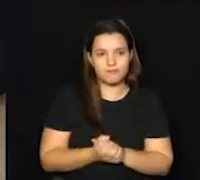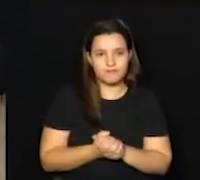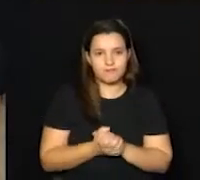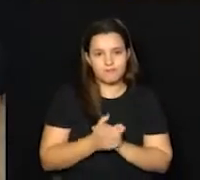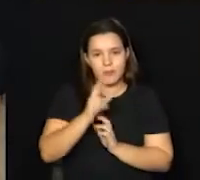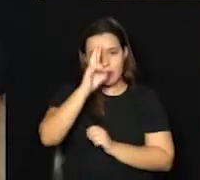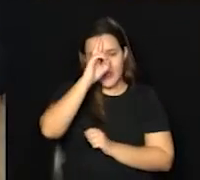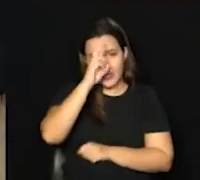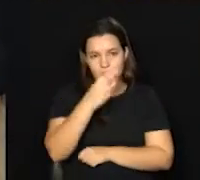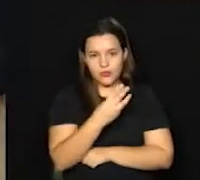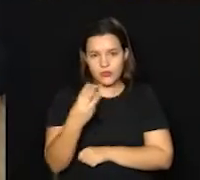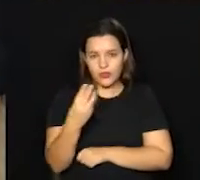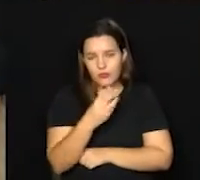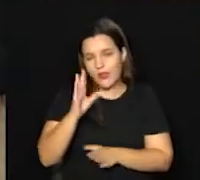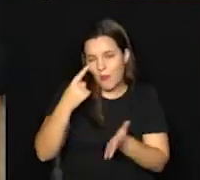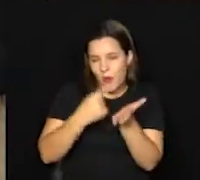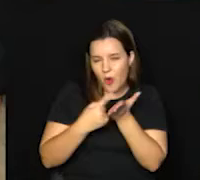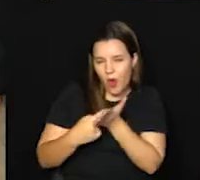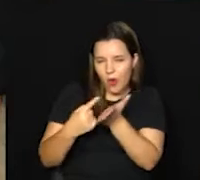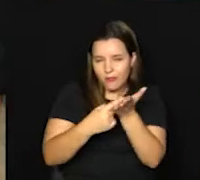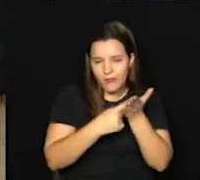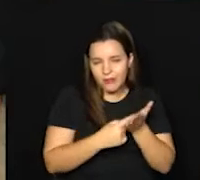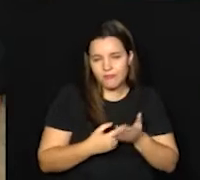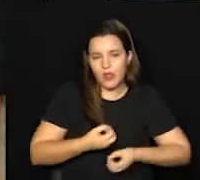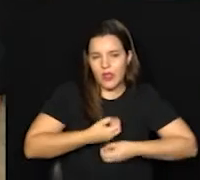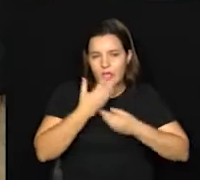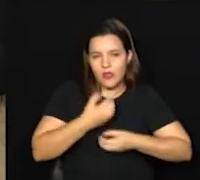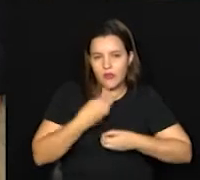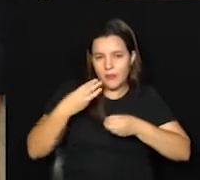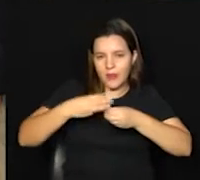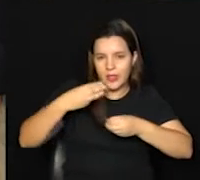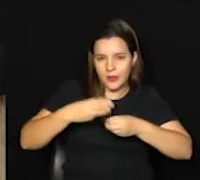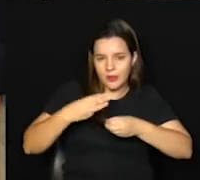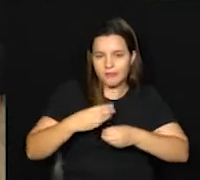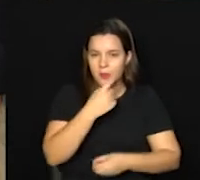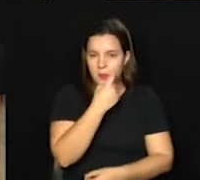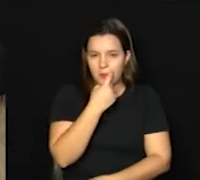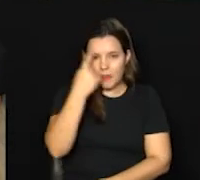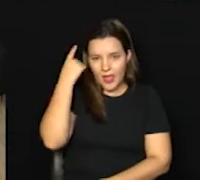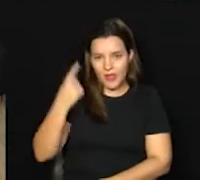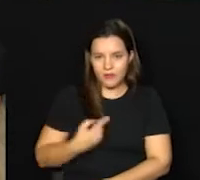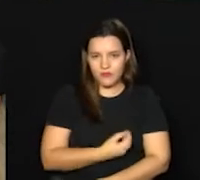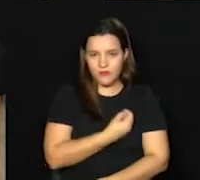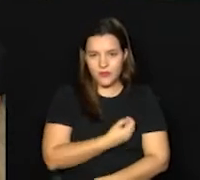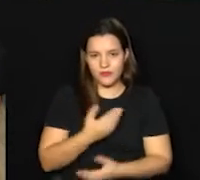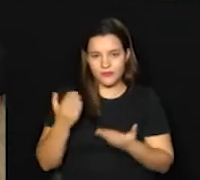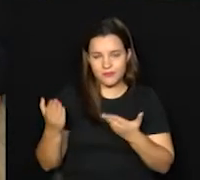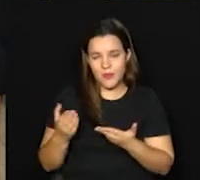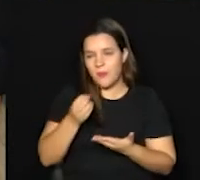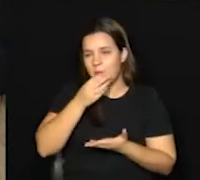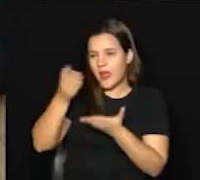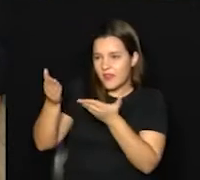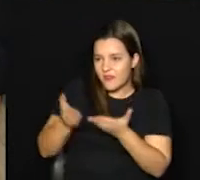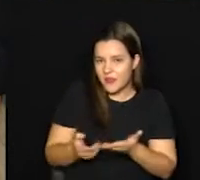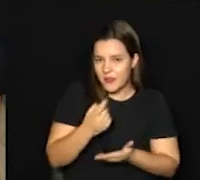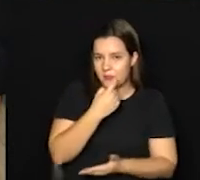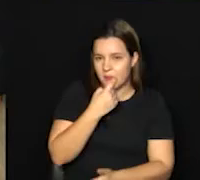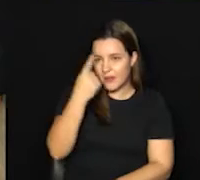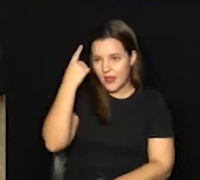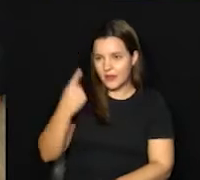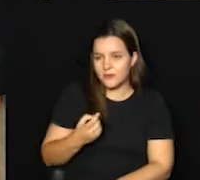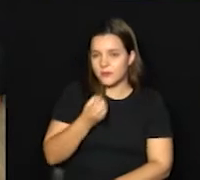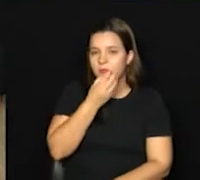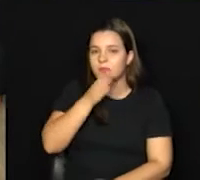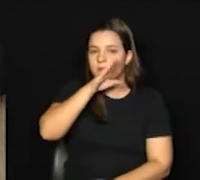12h33, como combinado, as notícias da metrópole agora com a Mina Abreu, que já está aqui nos nossos estúdios. Seja bem-vinda e boa tarde. E a